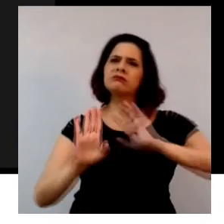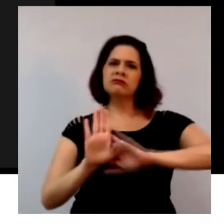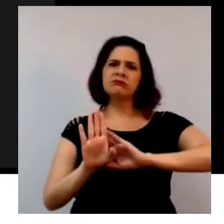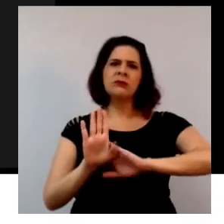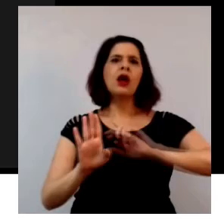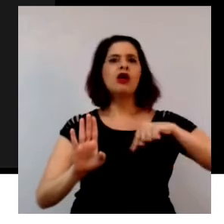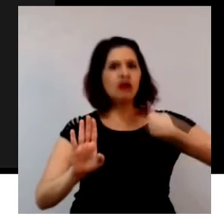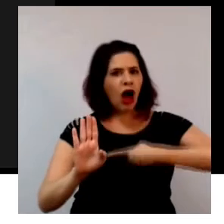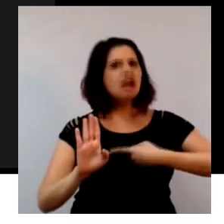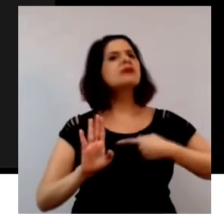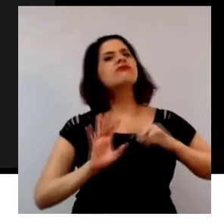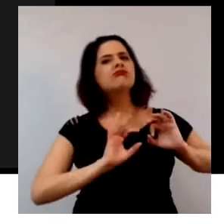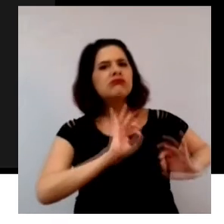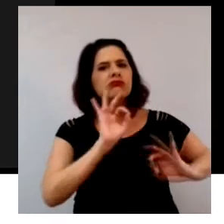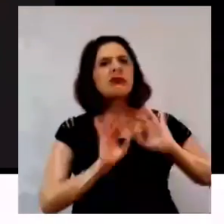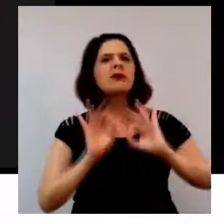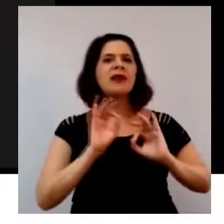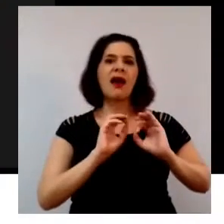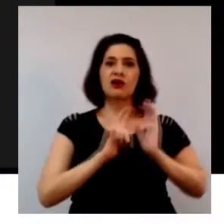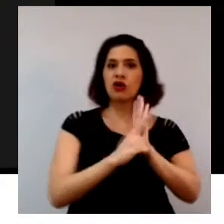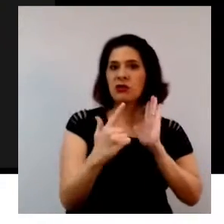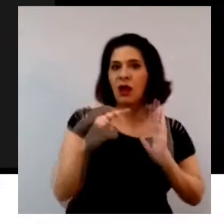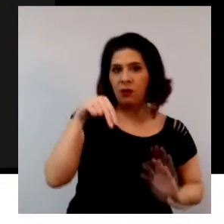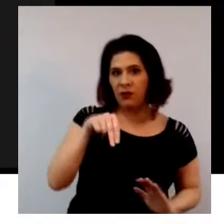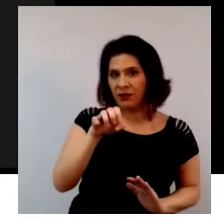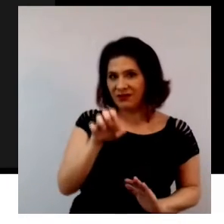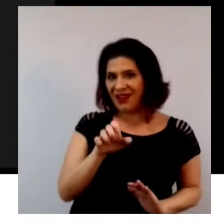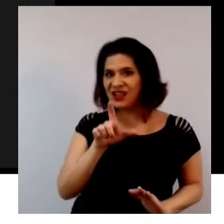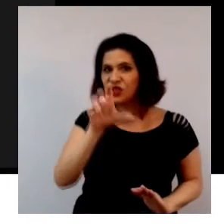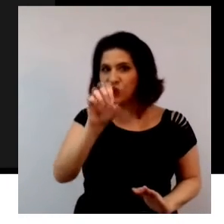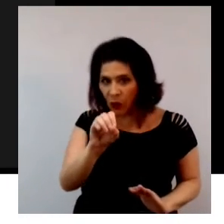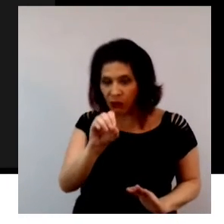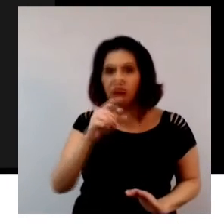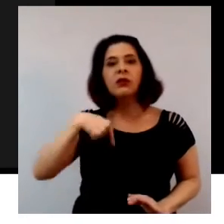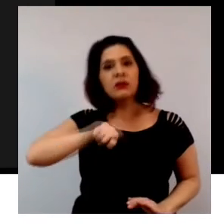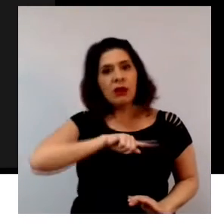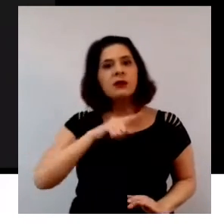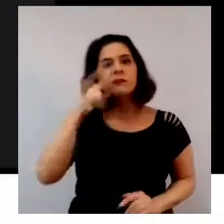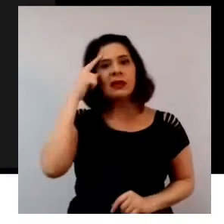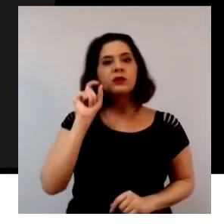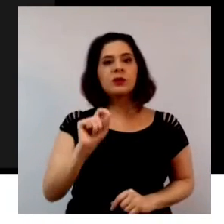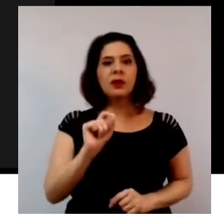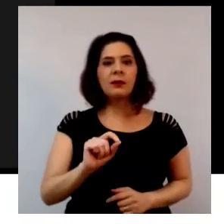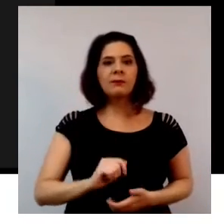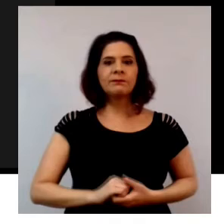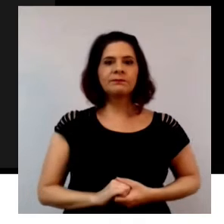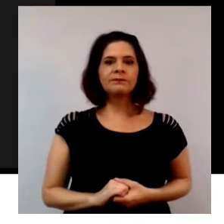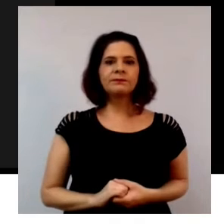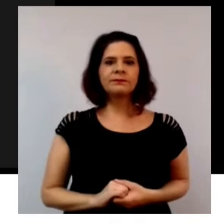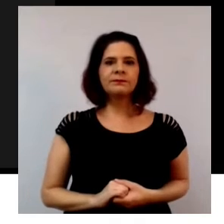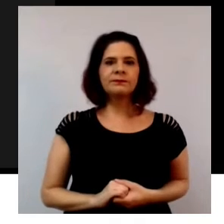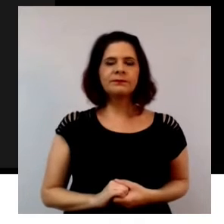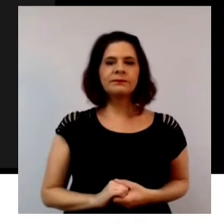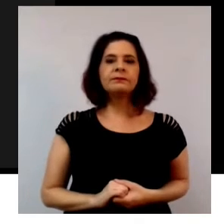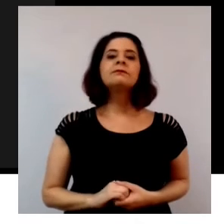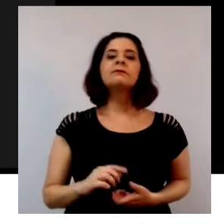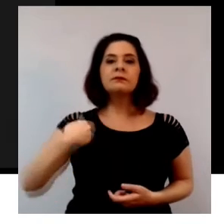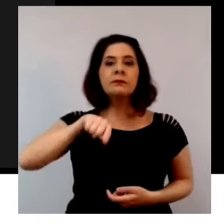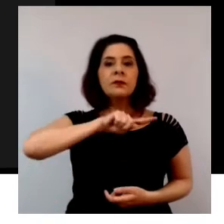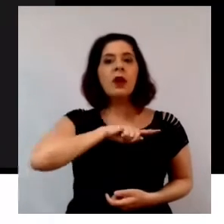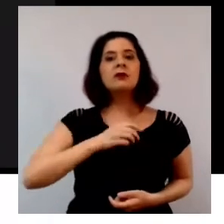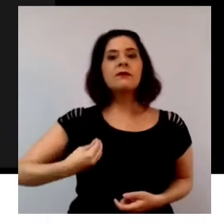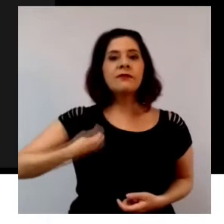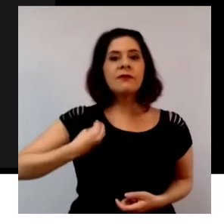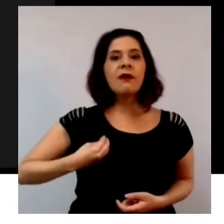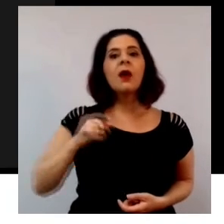responder diretamente essa pergunta, eu acho que sim, a gente vive no mundo polarizado, no sentido de que